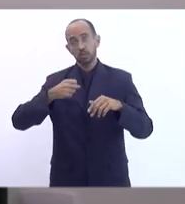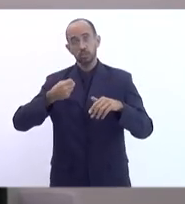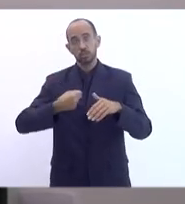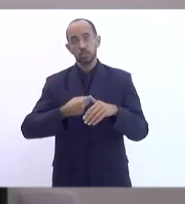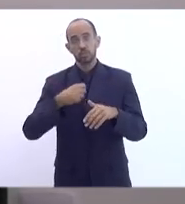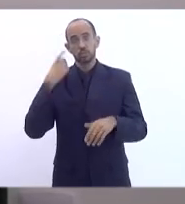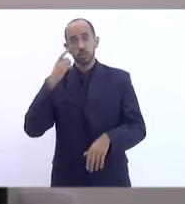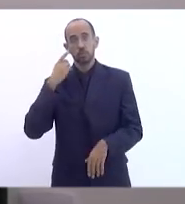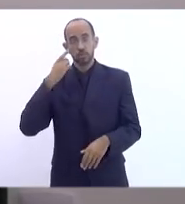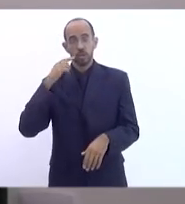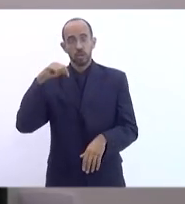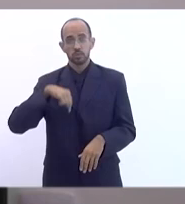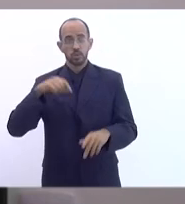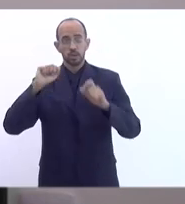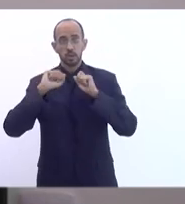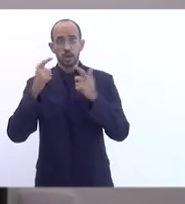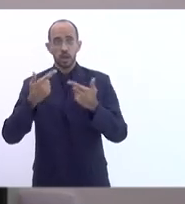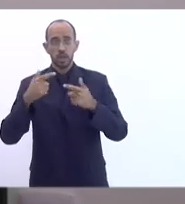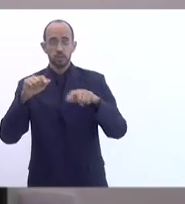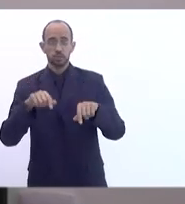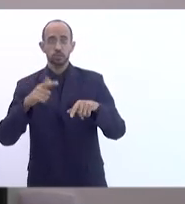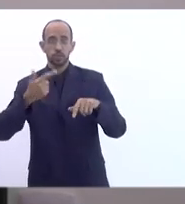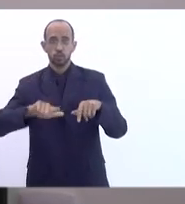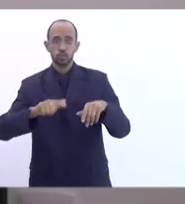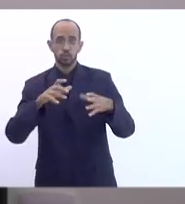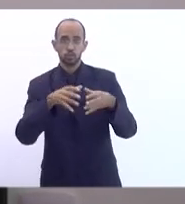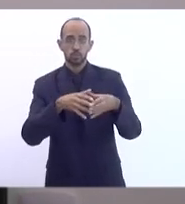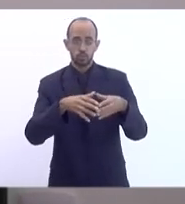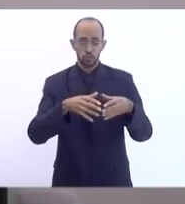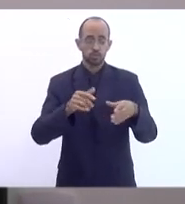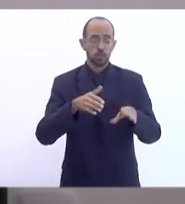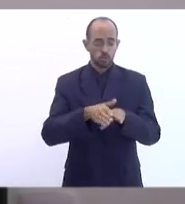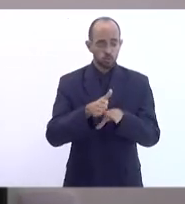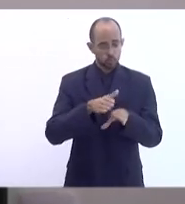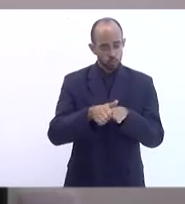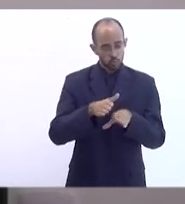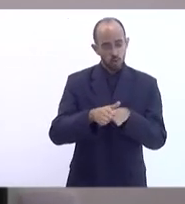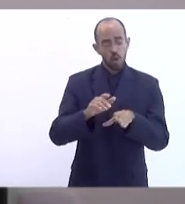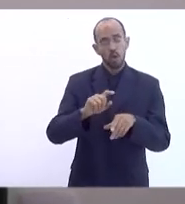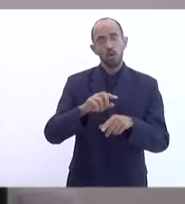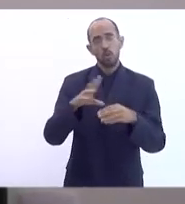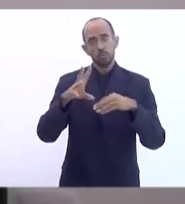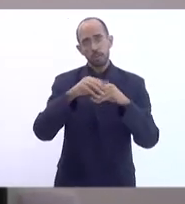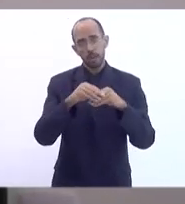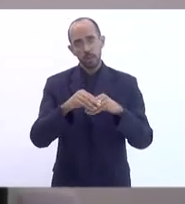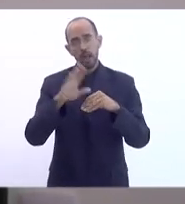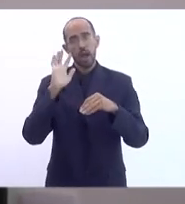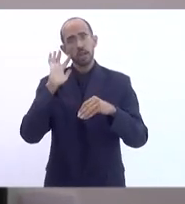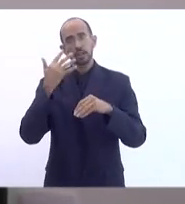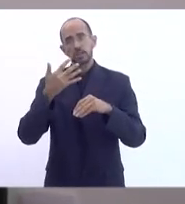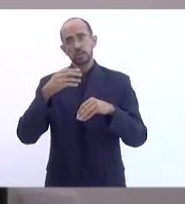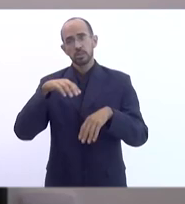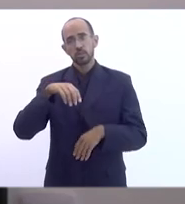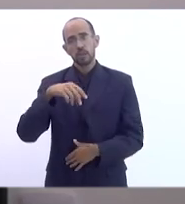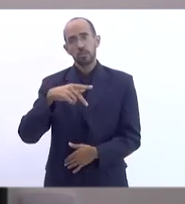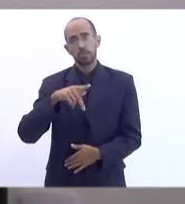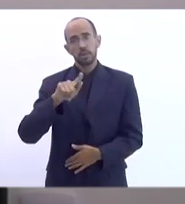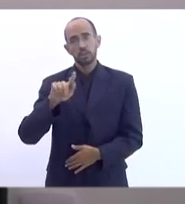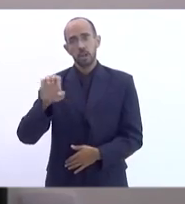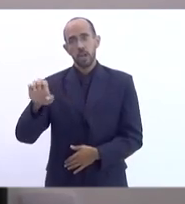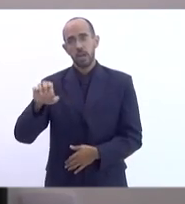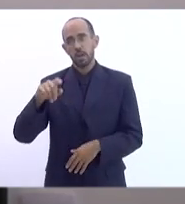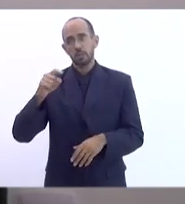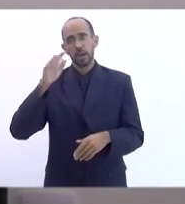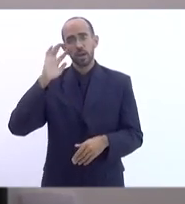Assembleia Legislativa das demais comissões no sentido de instruir o fortalecer a tomada de decisão da p&g para